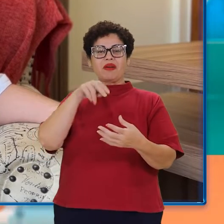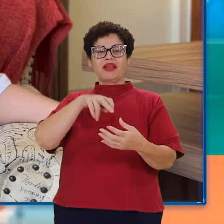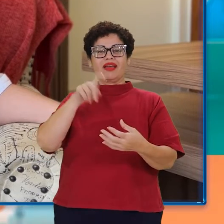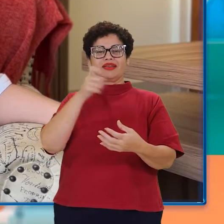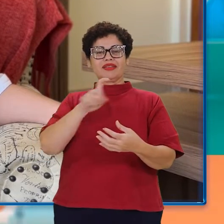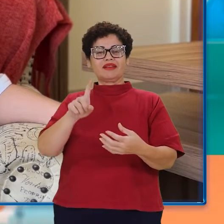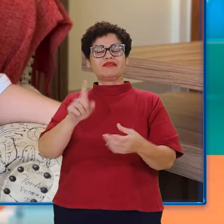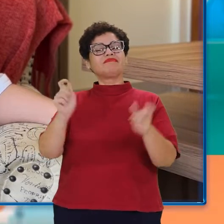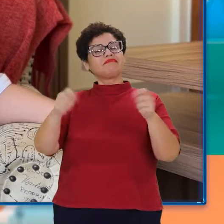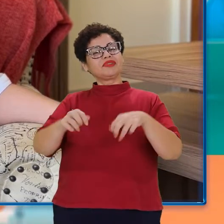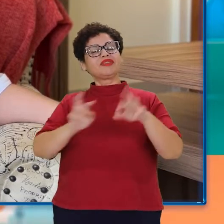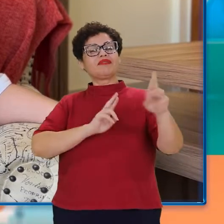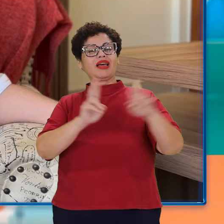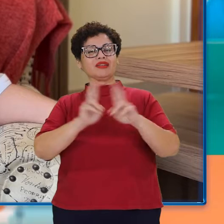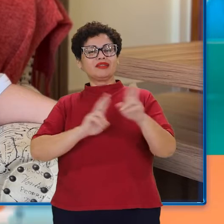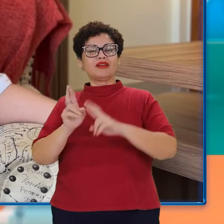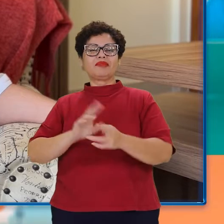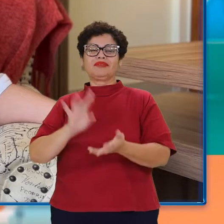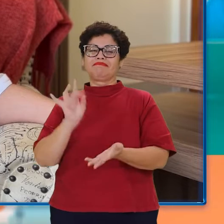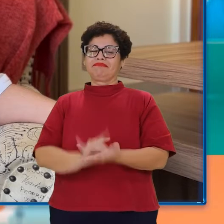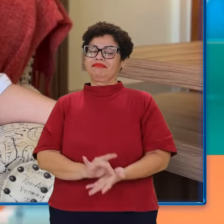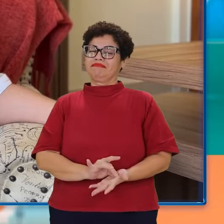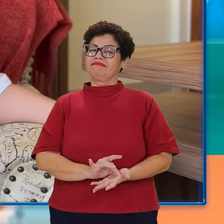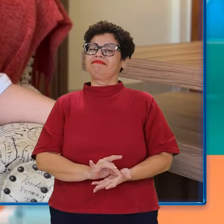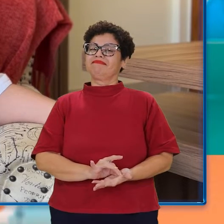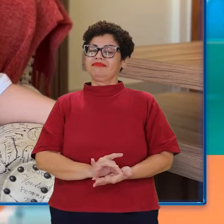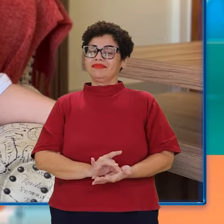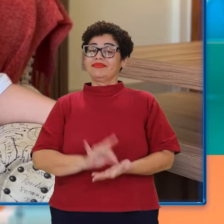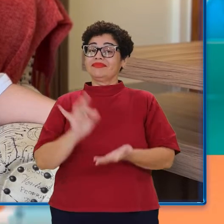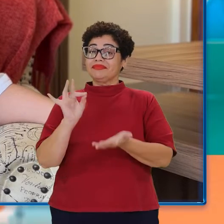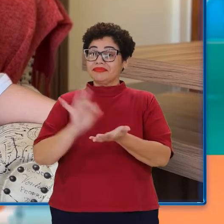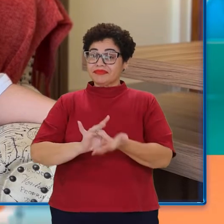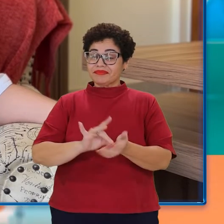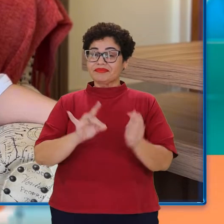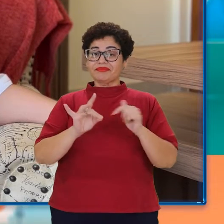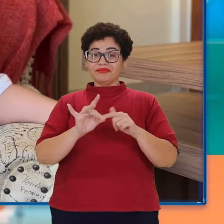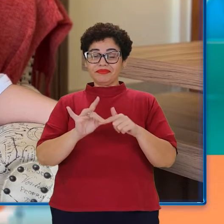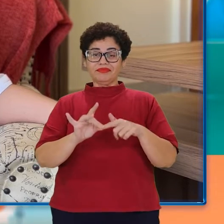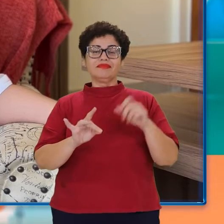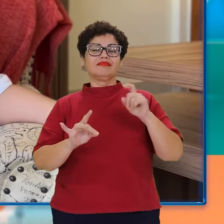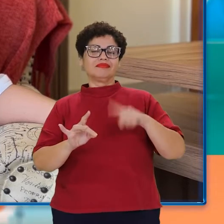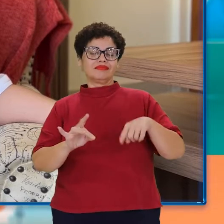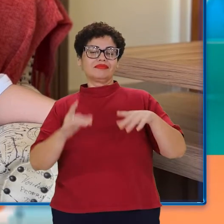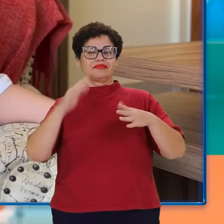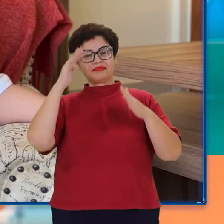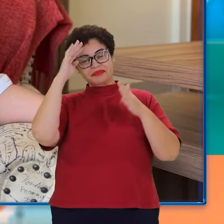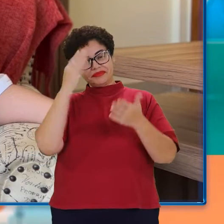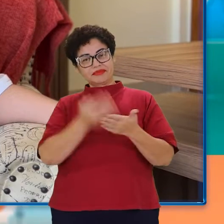Isso gera relacionamentos autênticos.